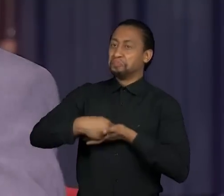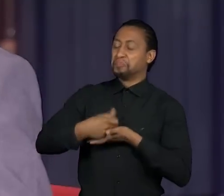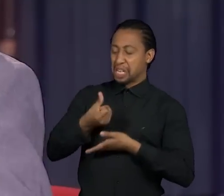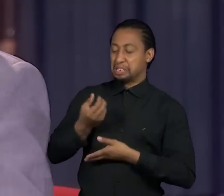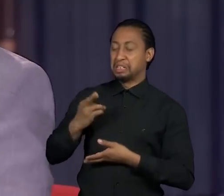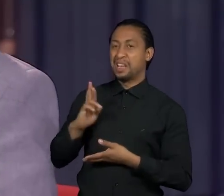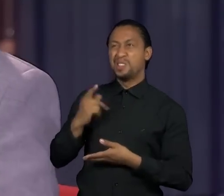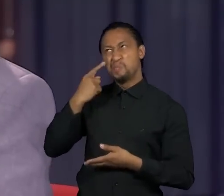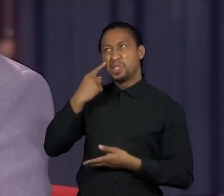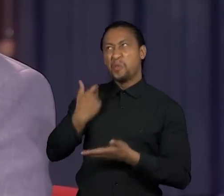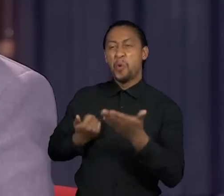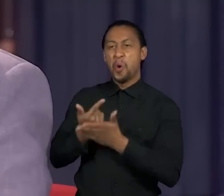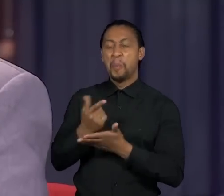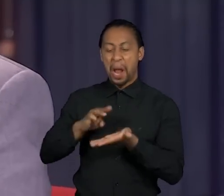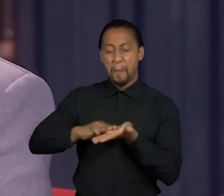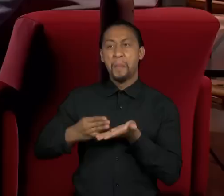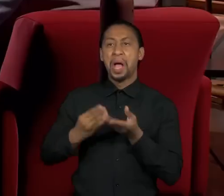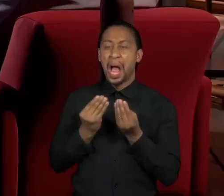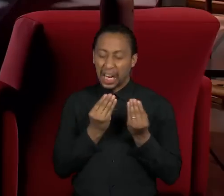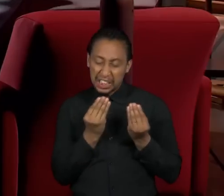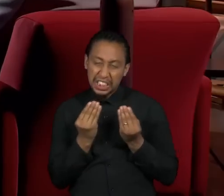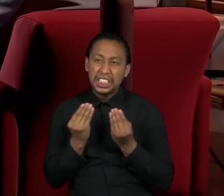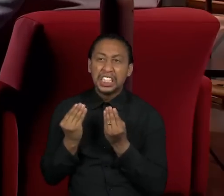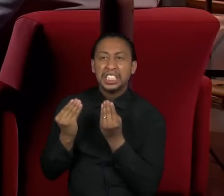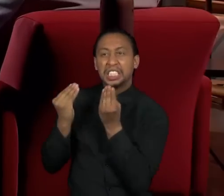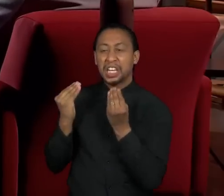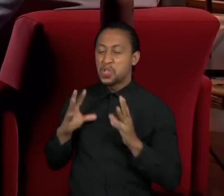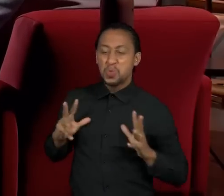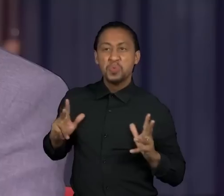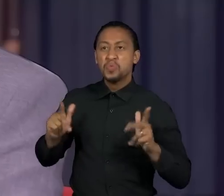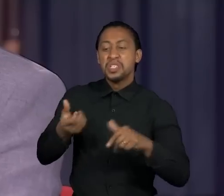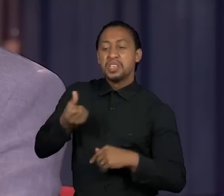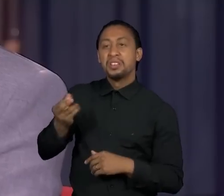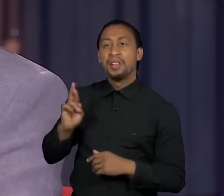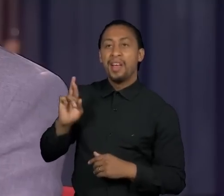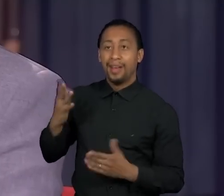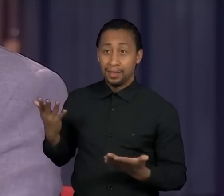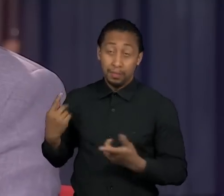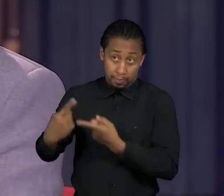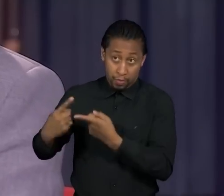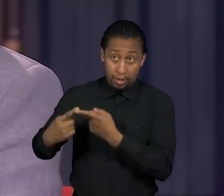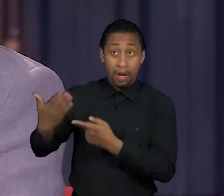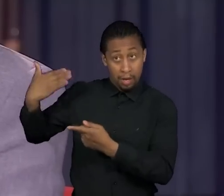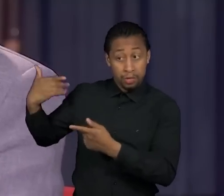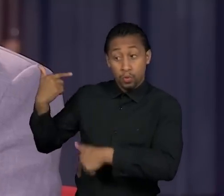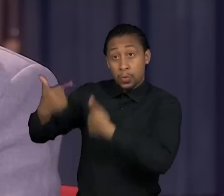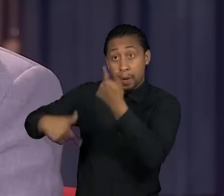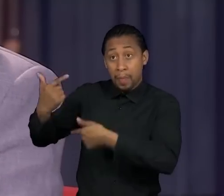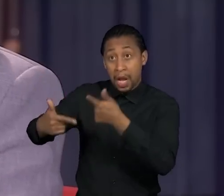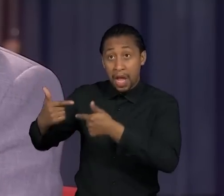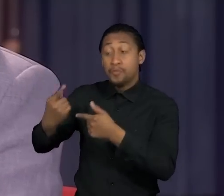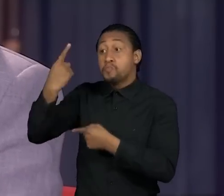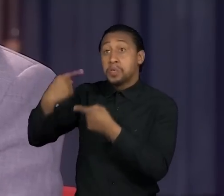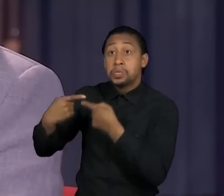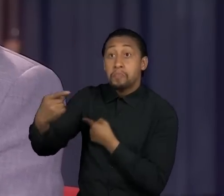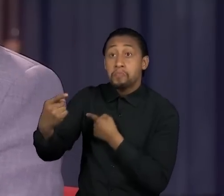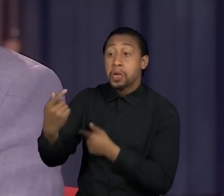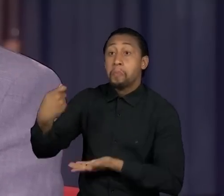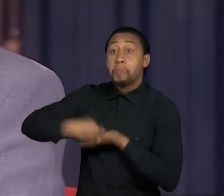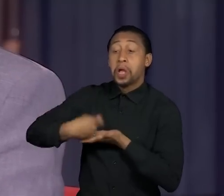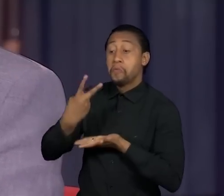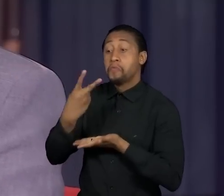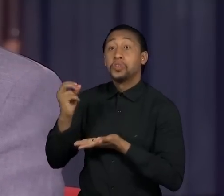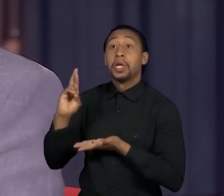pô, vou comer tudo de pastel na praça. Tipo, eu trampava num local que eu ganhava R$20 semanais. E aí eu